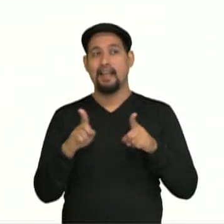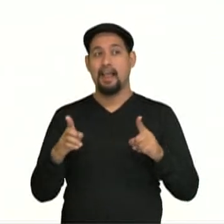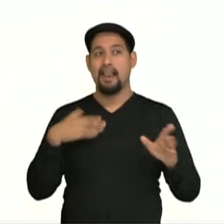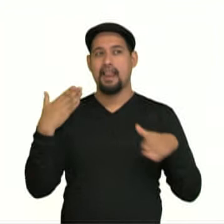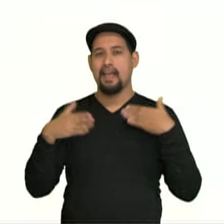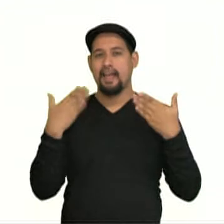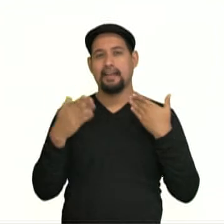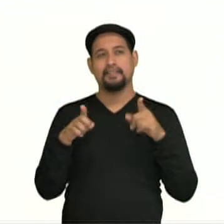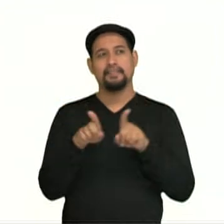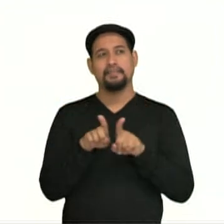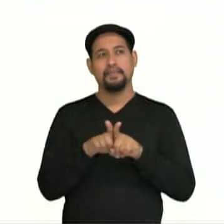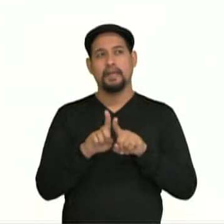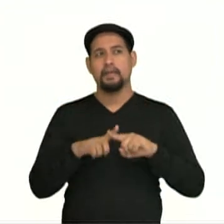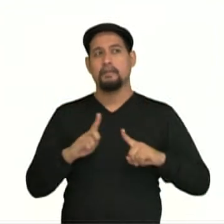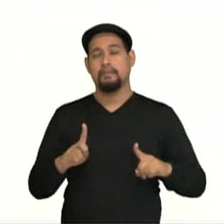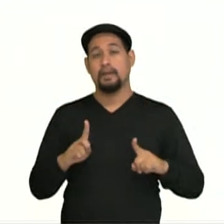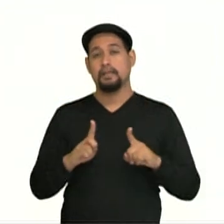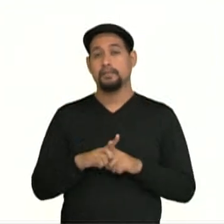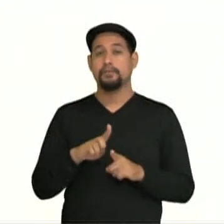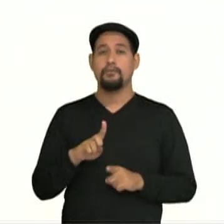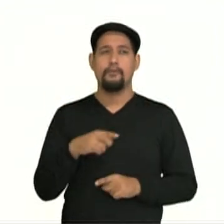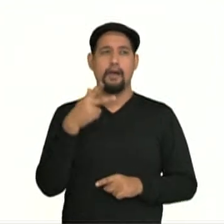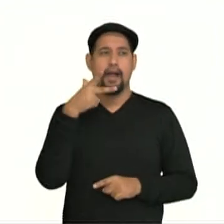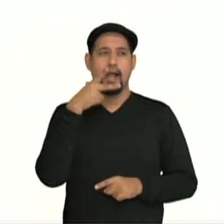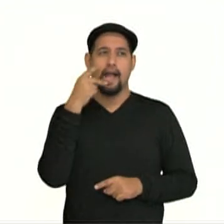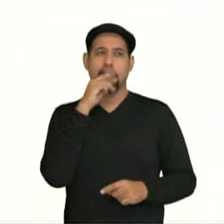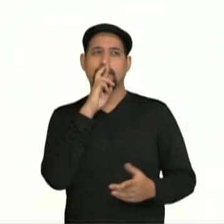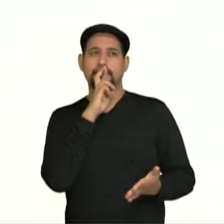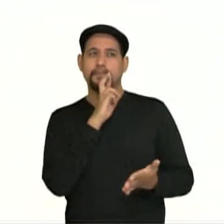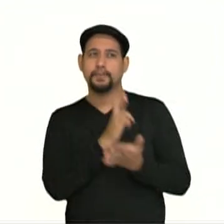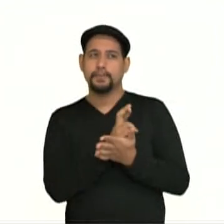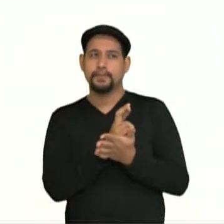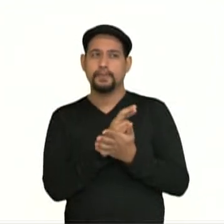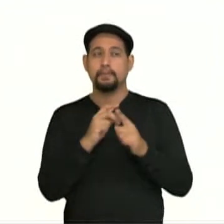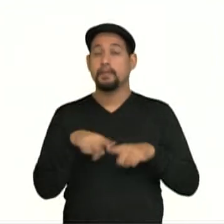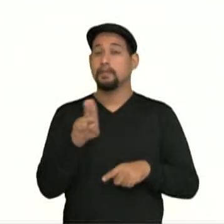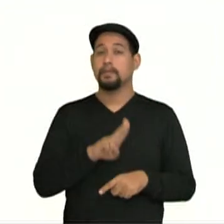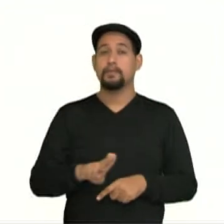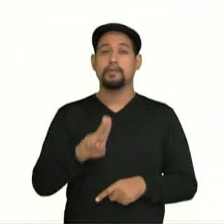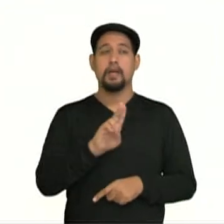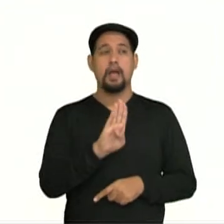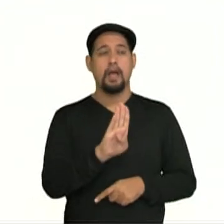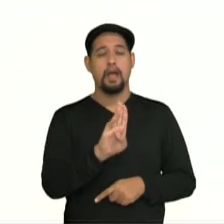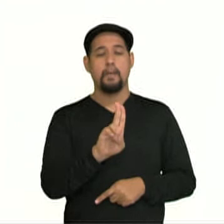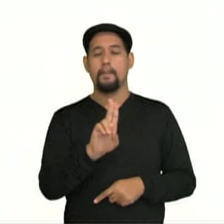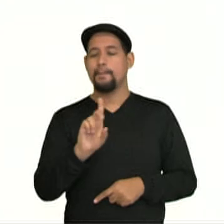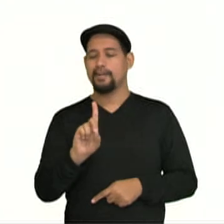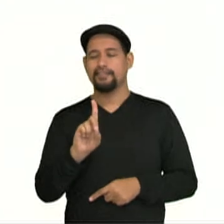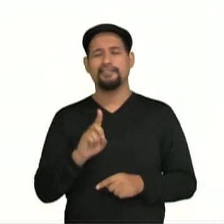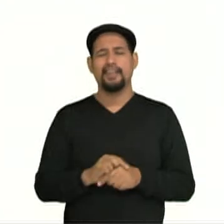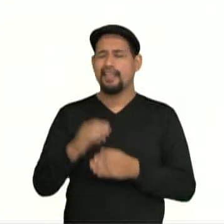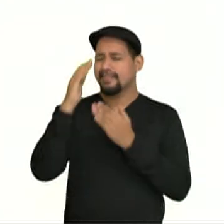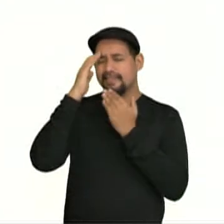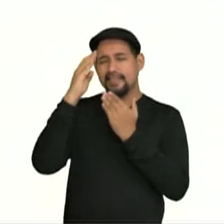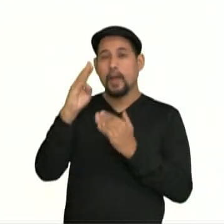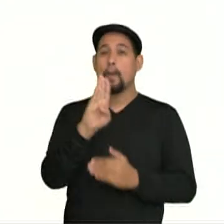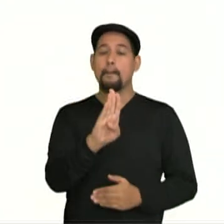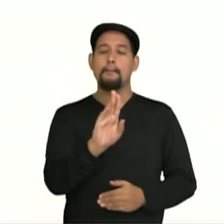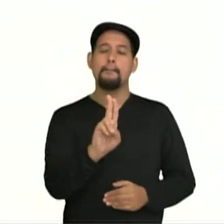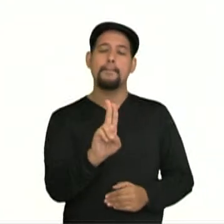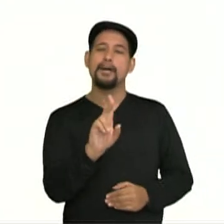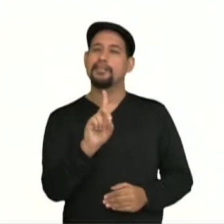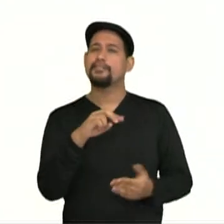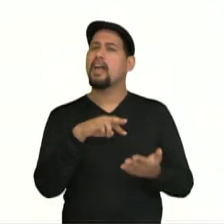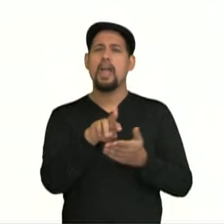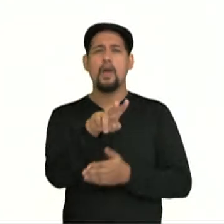alegre. E no caso, Garfield acaba respondendo. E ele usa a expressão bud. Thanks, bud. Bud é uma informalidade